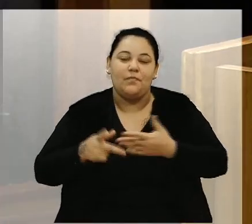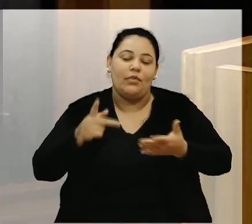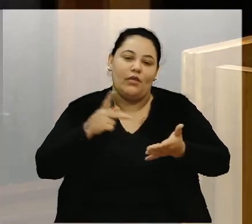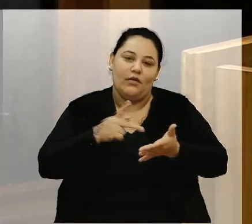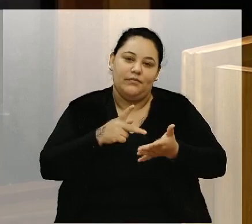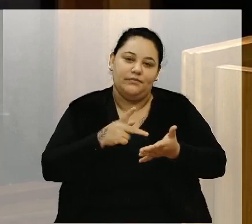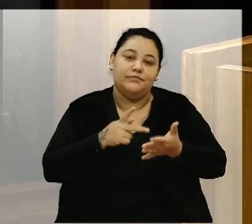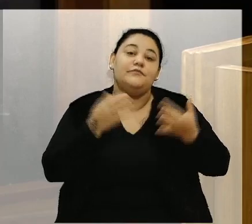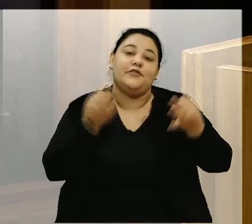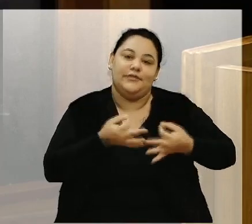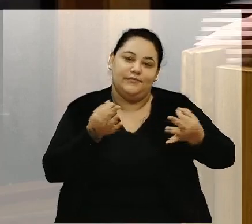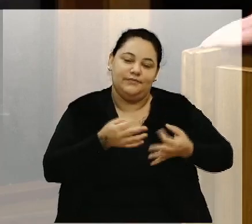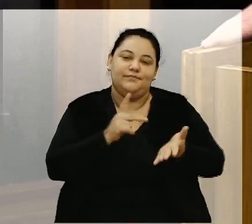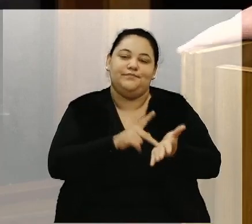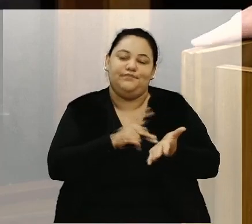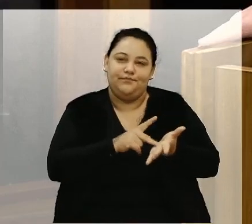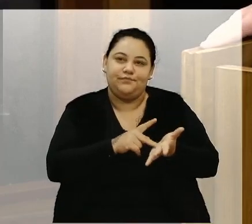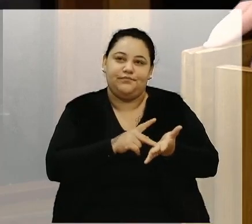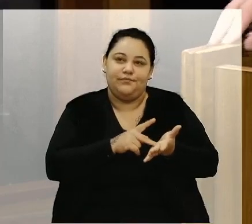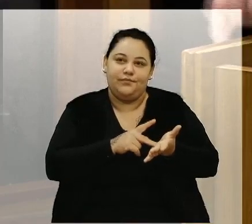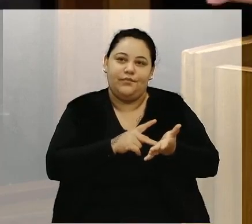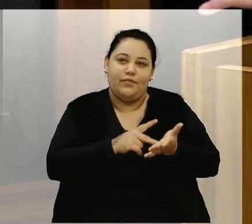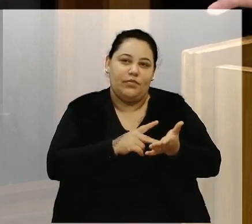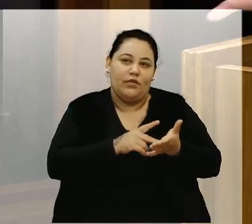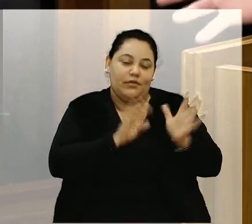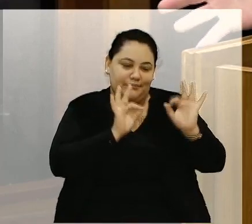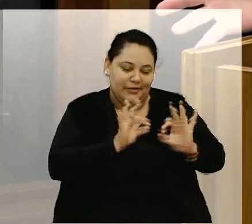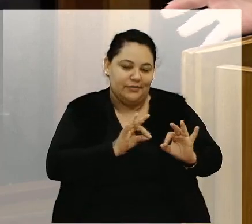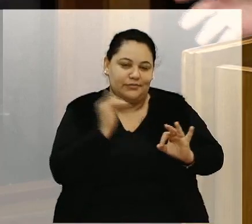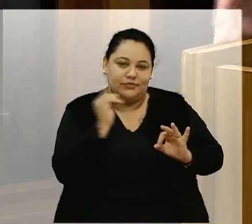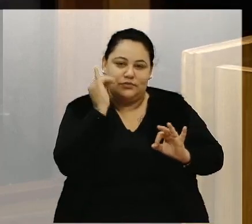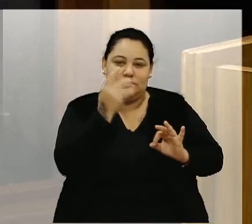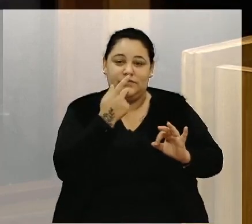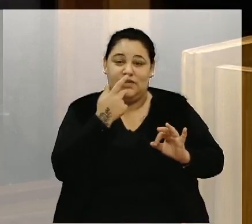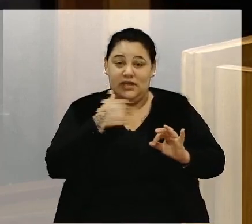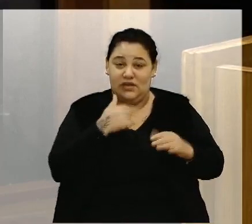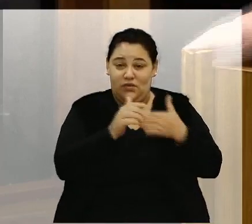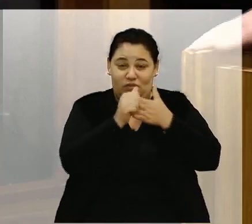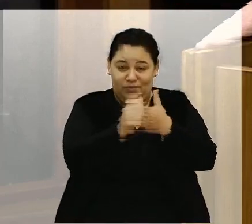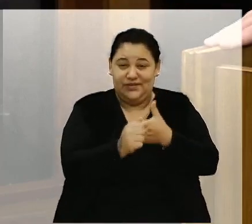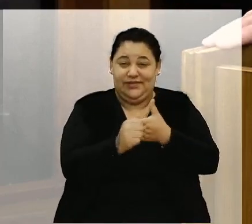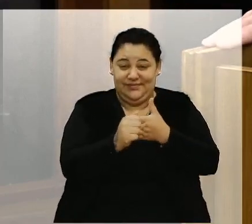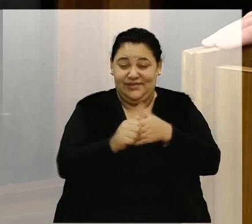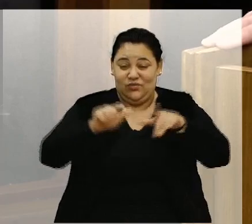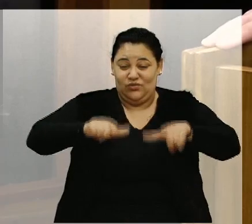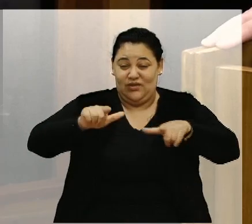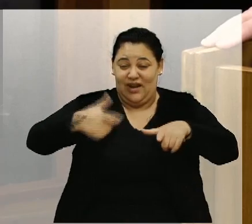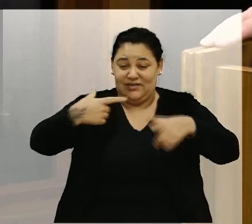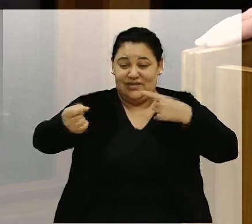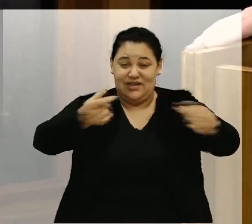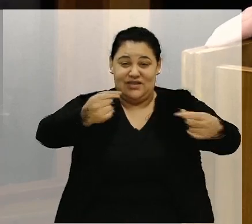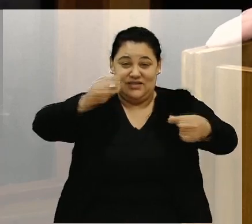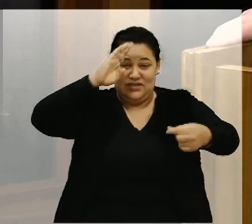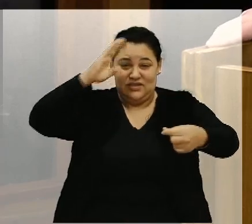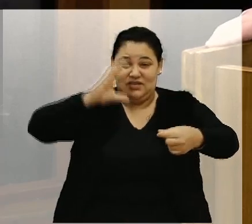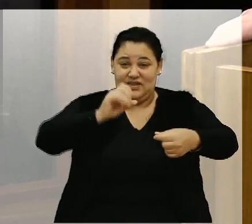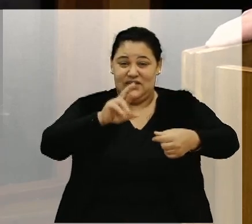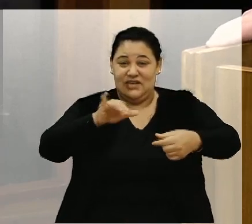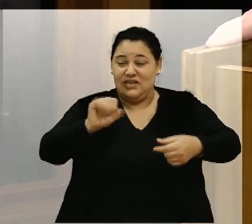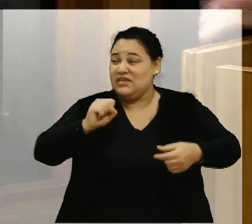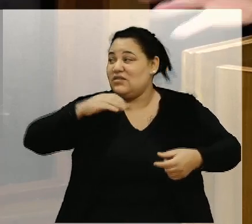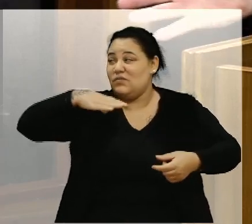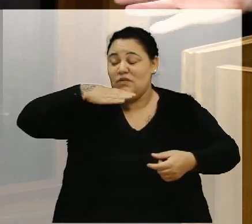nós mesmos, eu acompanhei algumas ações dessas de remoção, evacuação, que o tenente Cristiano estava lá, o Bortola, em diversas